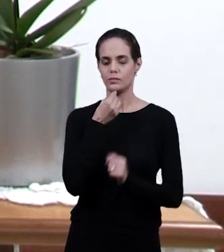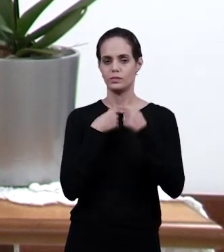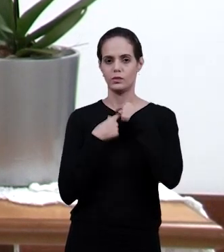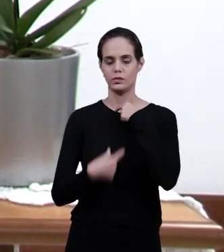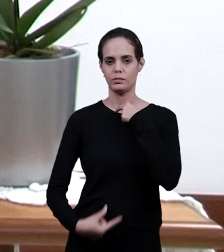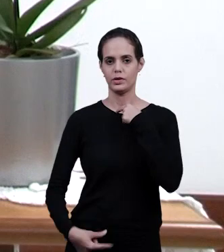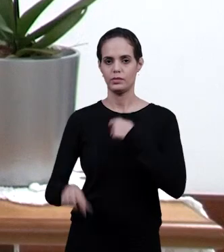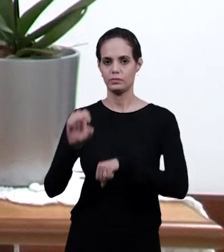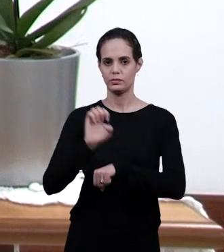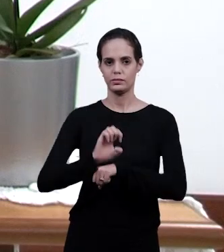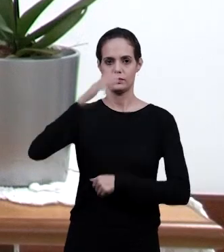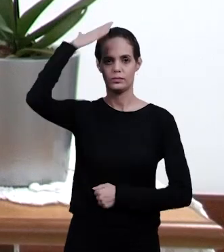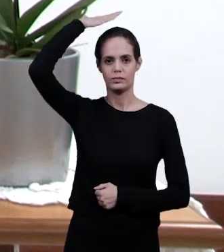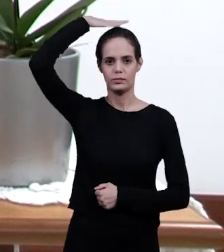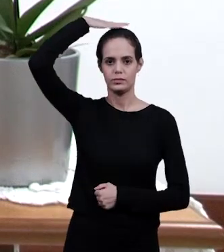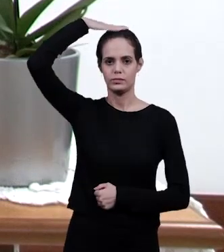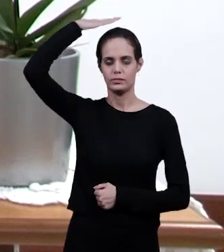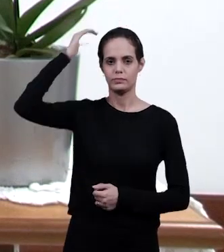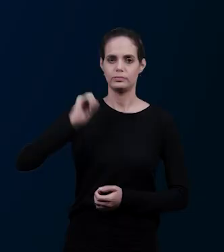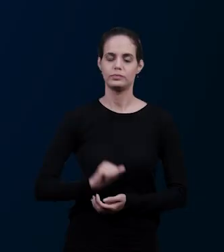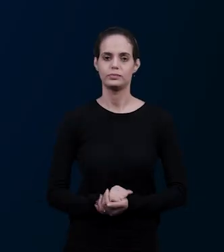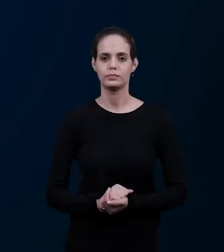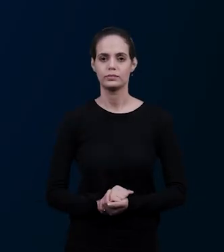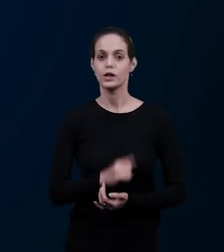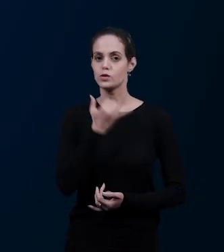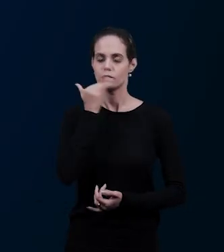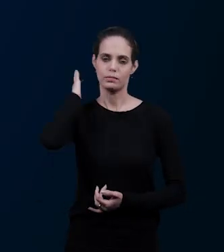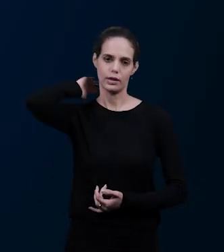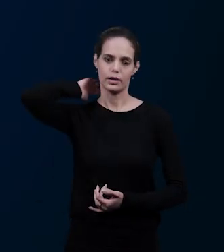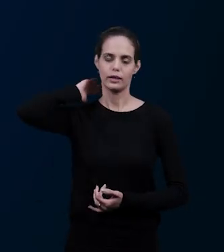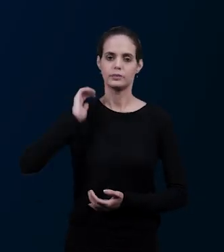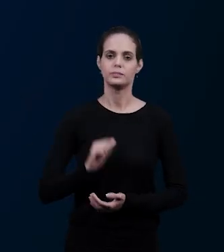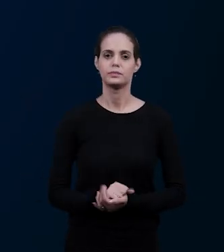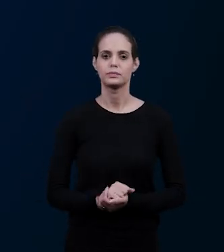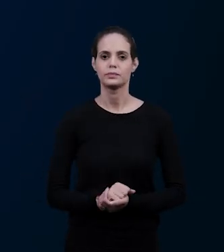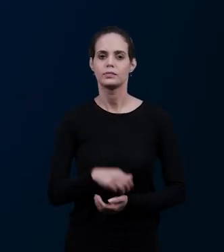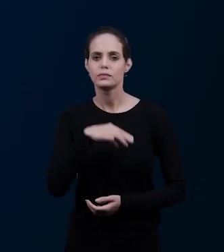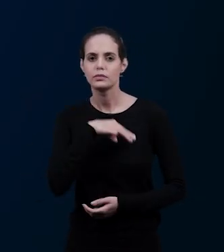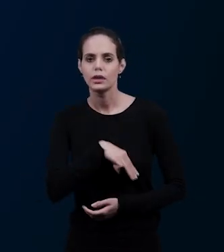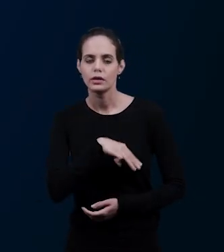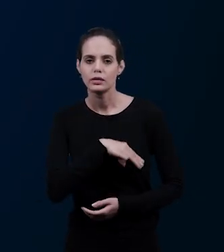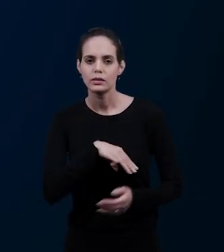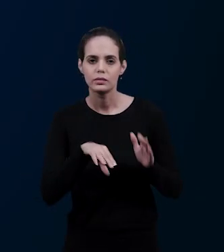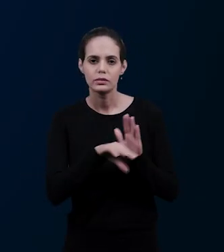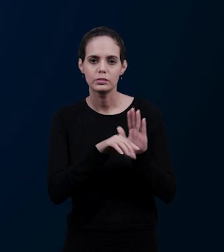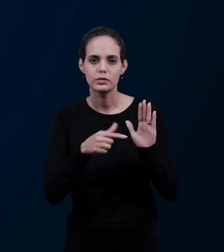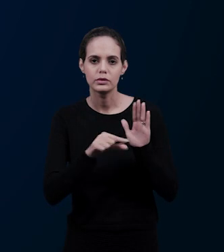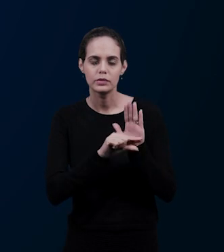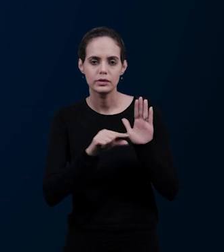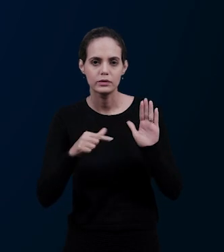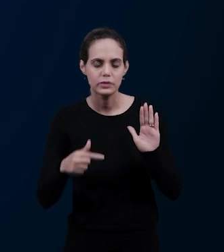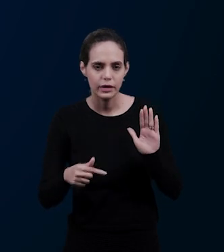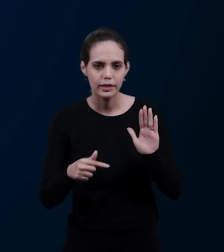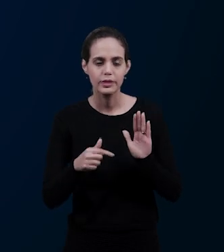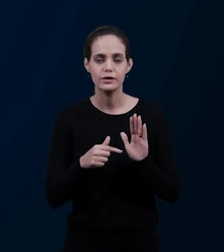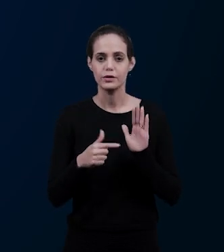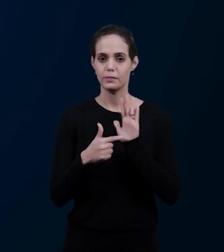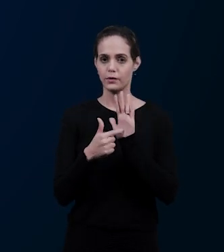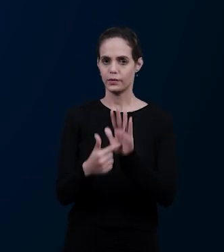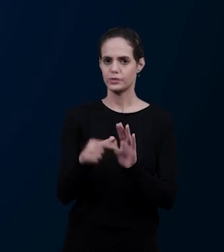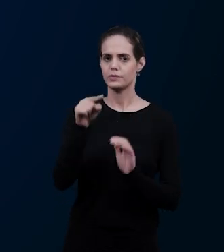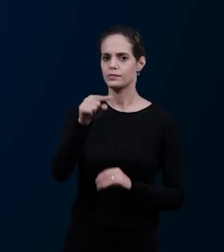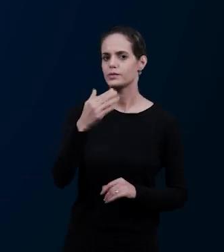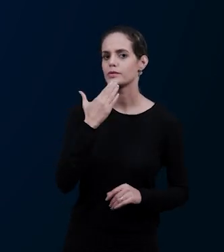também um obreiro. Vamos ouvir atentamente. Em Mateus, capítulo 7, verso 7 e 8, nos diz: pedi